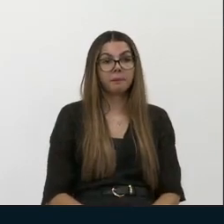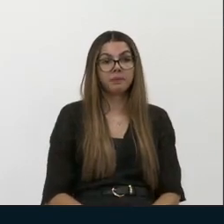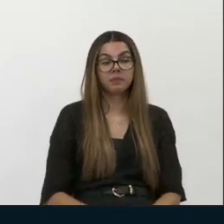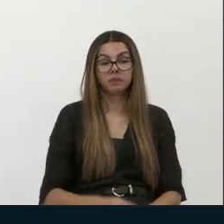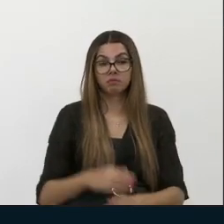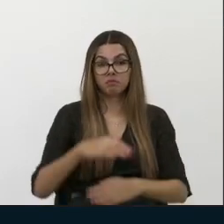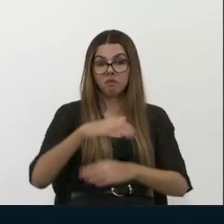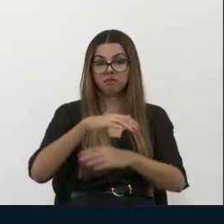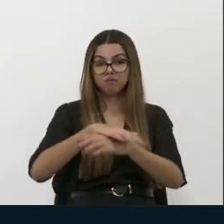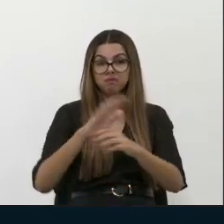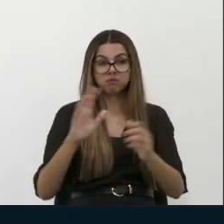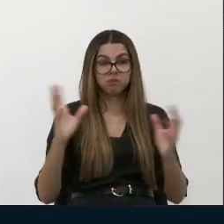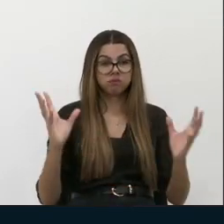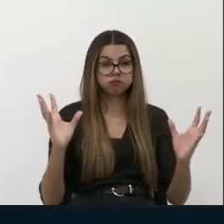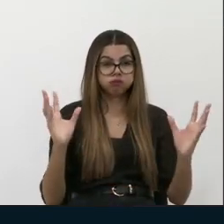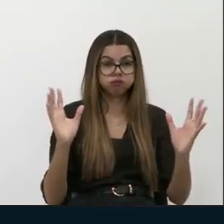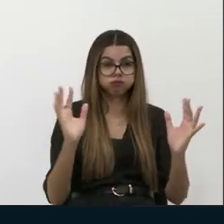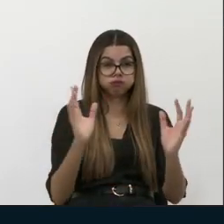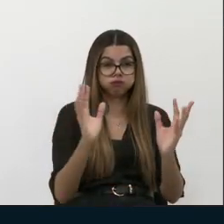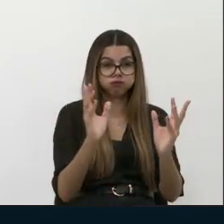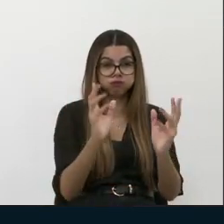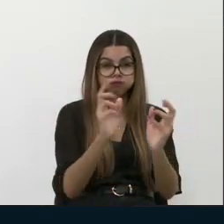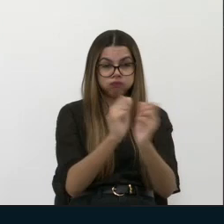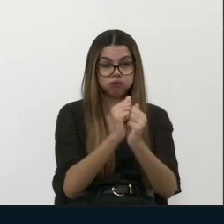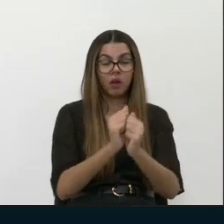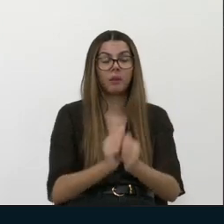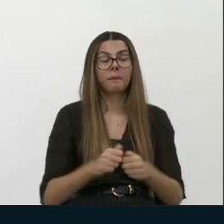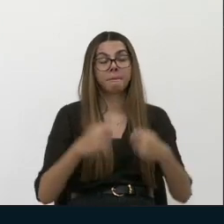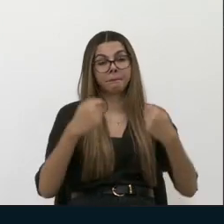malfadado Trevo de Bom Sucesso. E não vai acontecer isso.